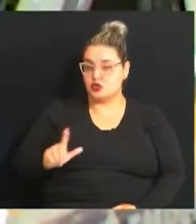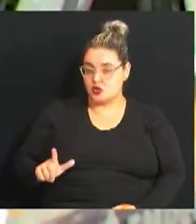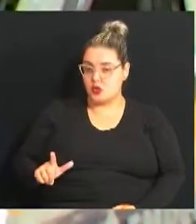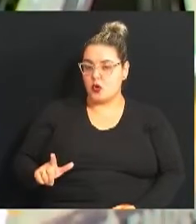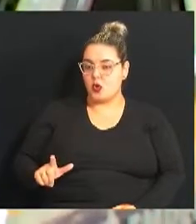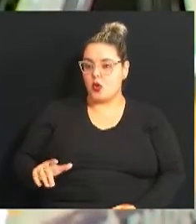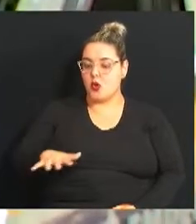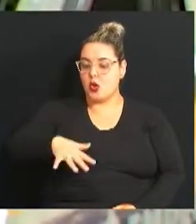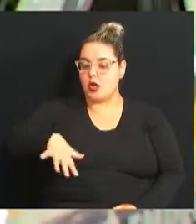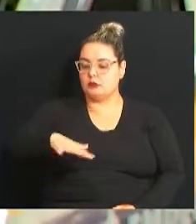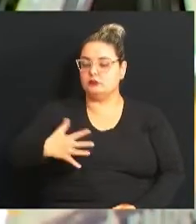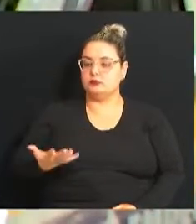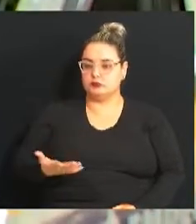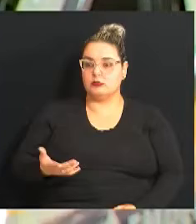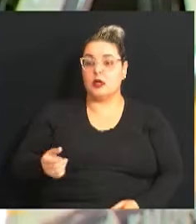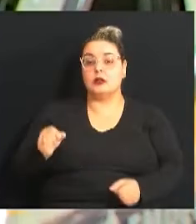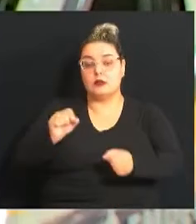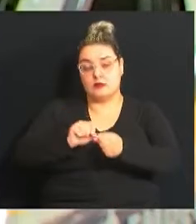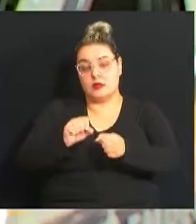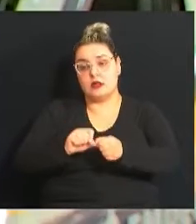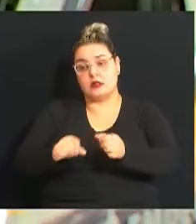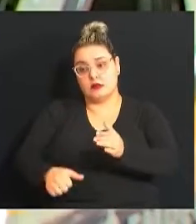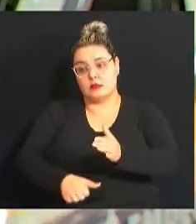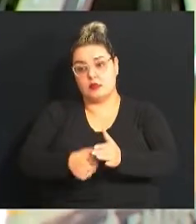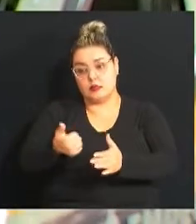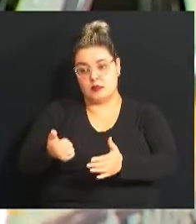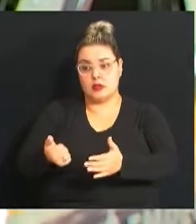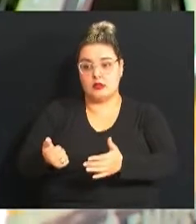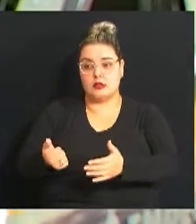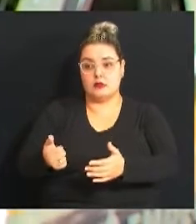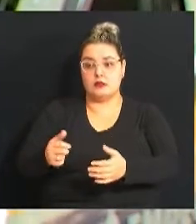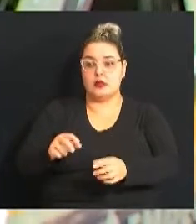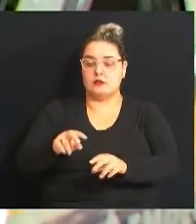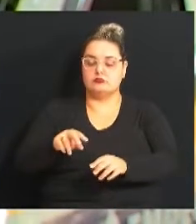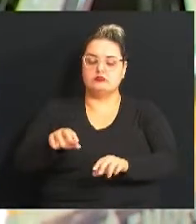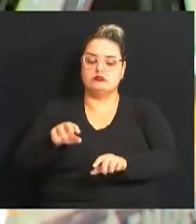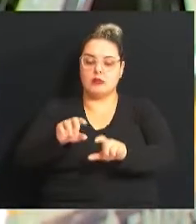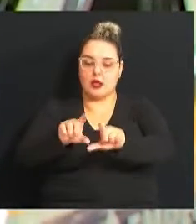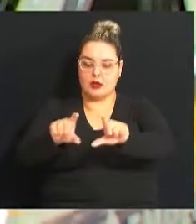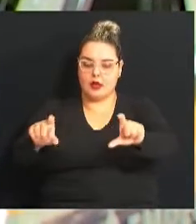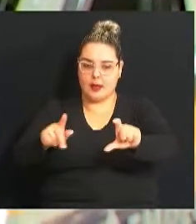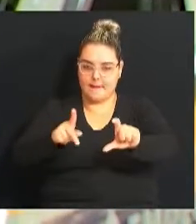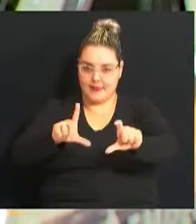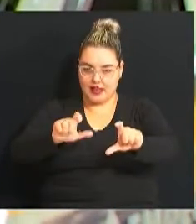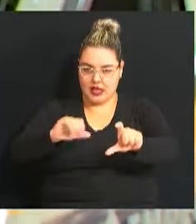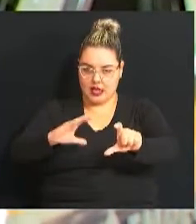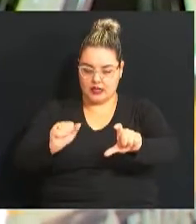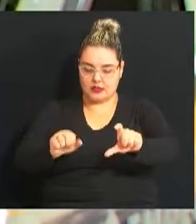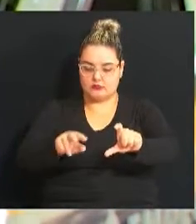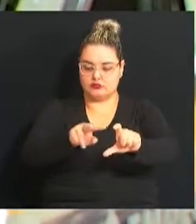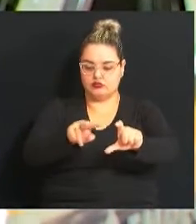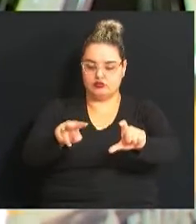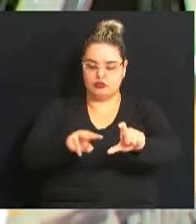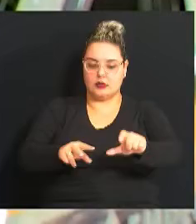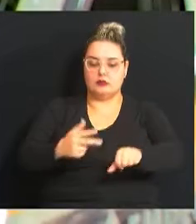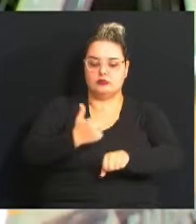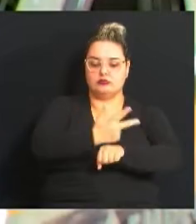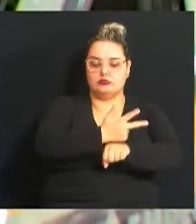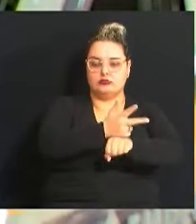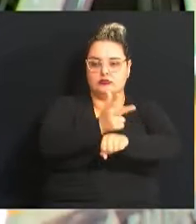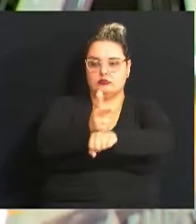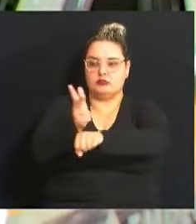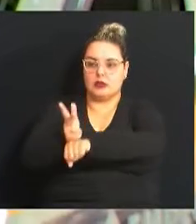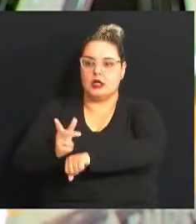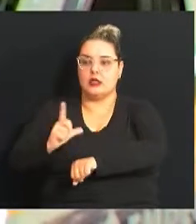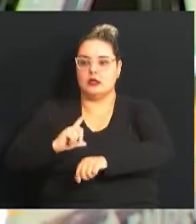o veículo ele faz uma primeira passagem, ele faz a leitura das placas, né, dos veículos que estão estacionados, depois tem um tempo de carência,